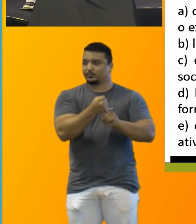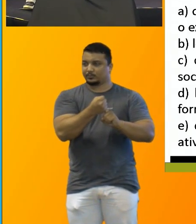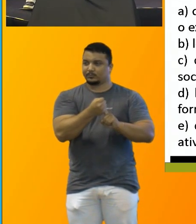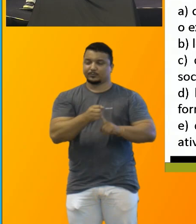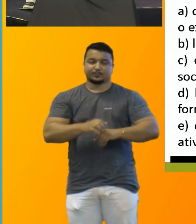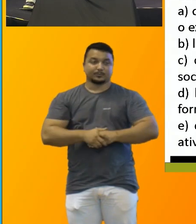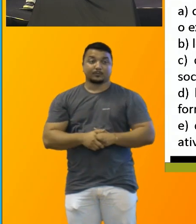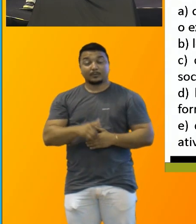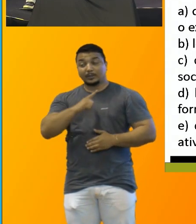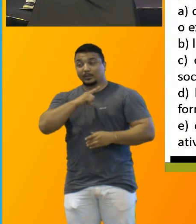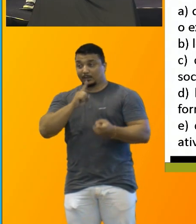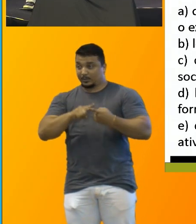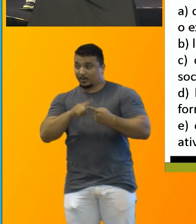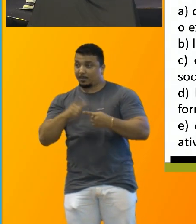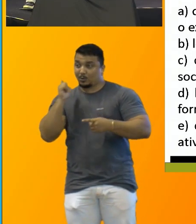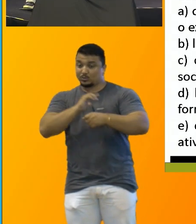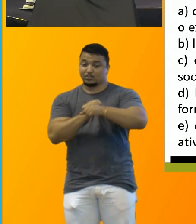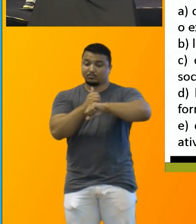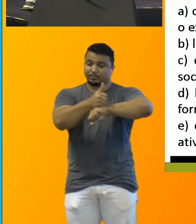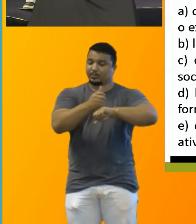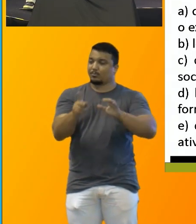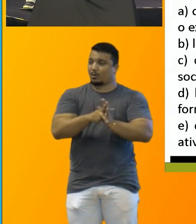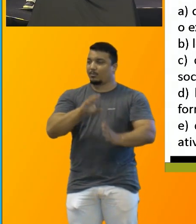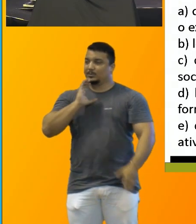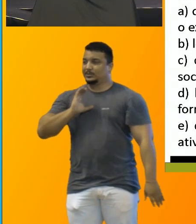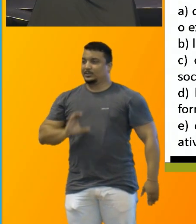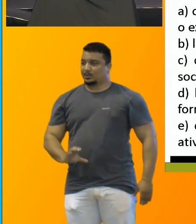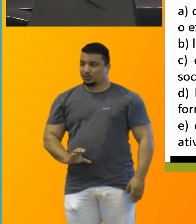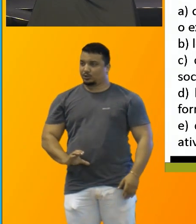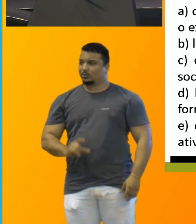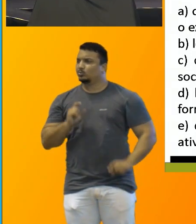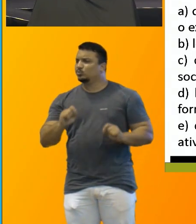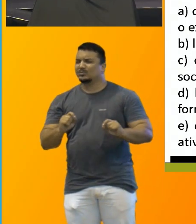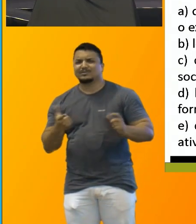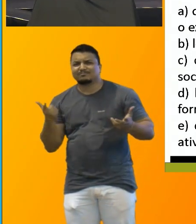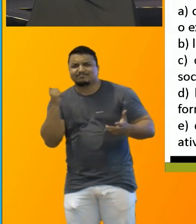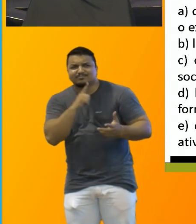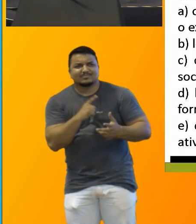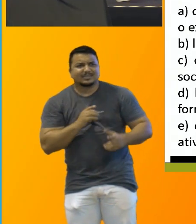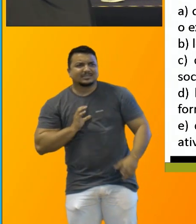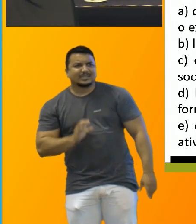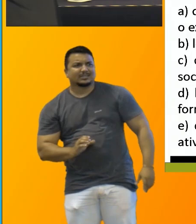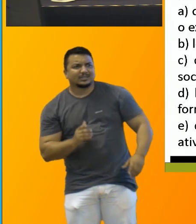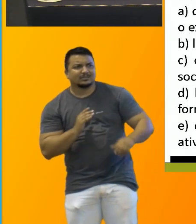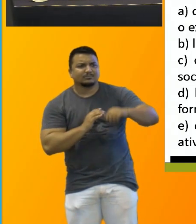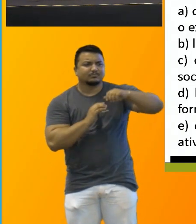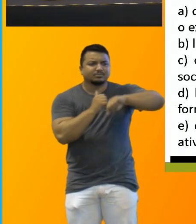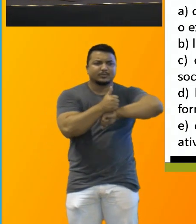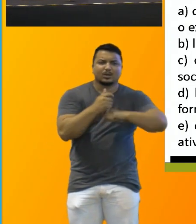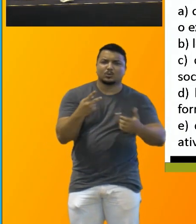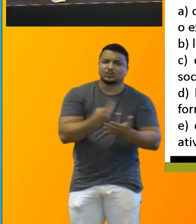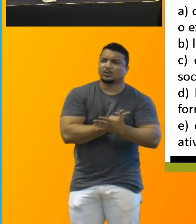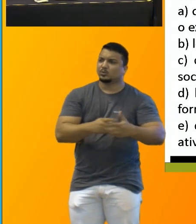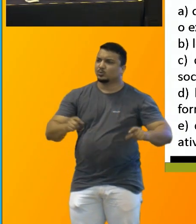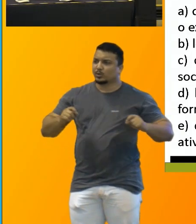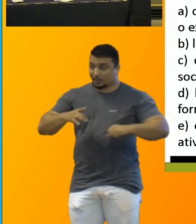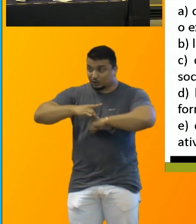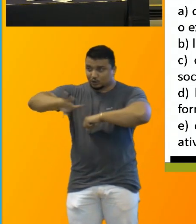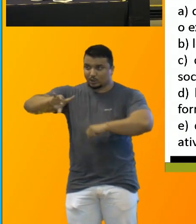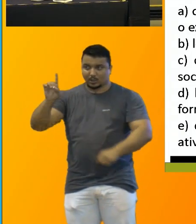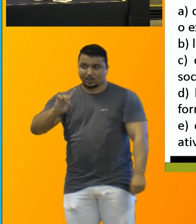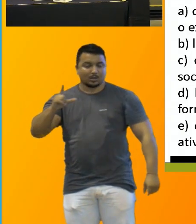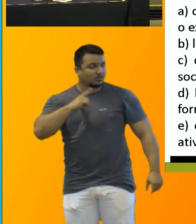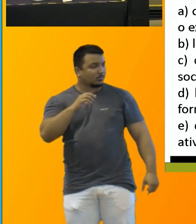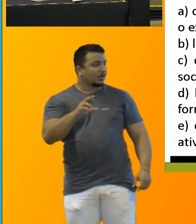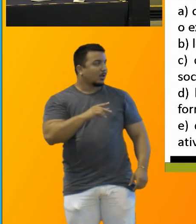sociais e a conquista da cidadania. O que resultou desse processo? Não vou dar dica, essa